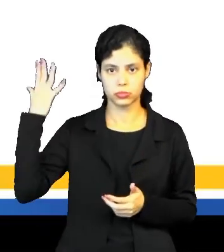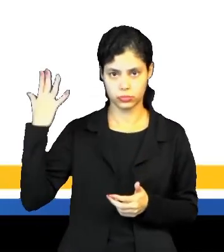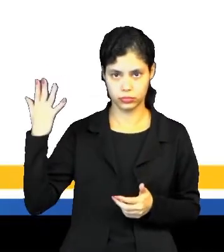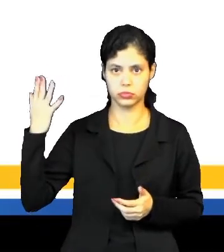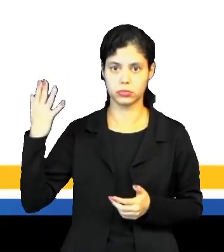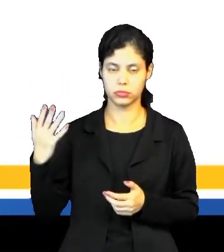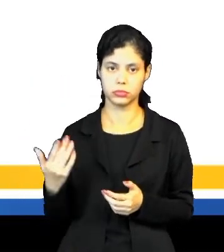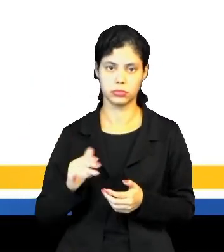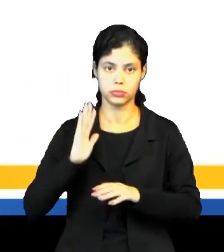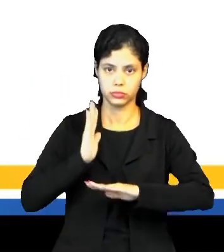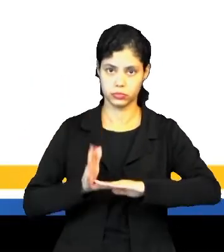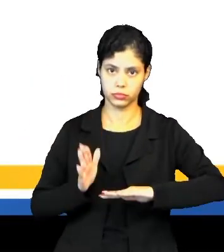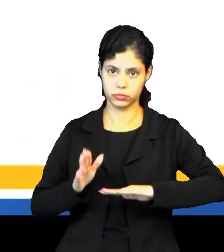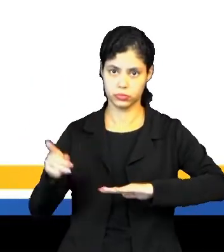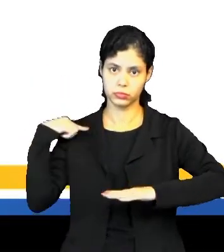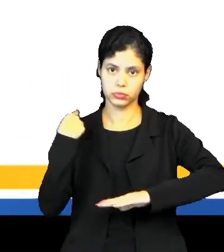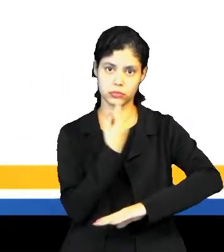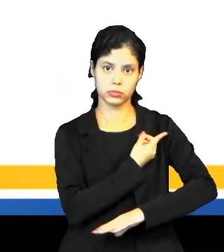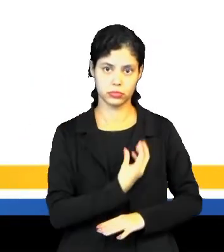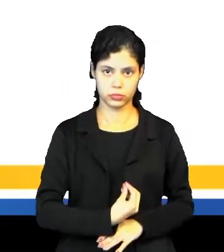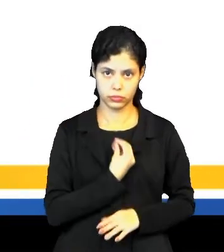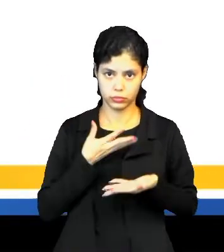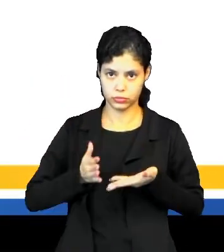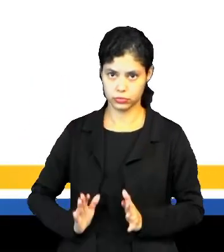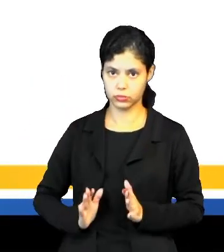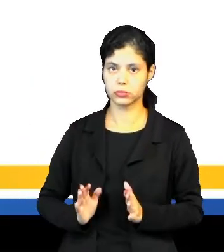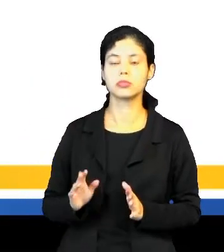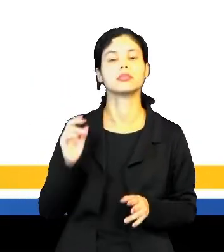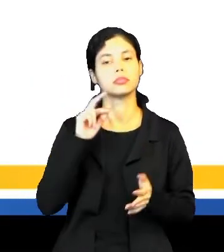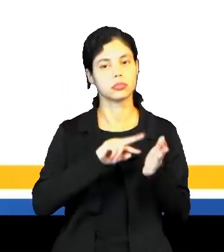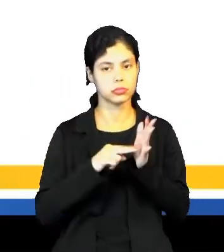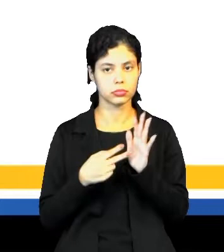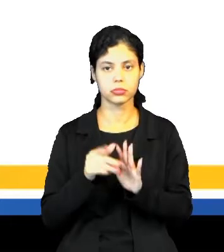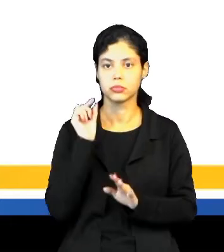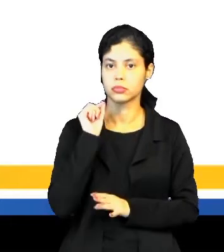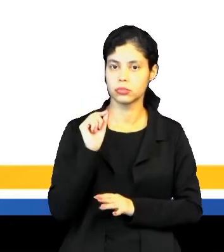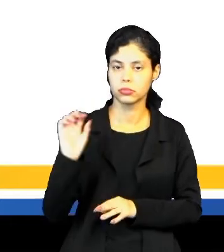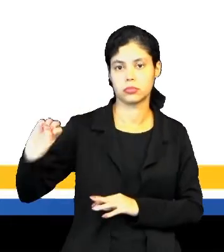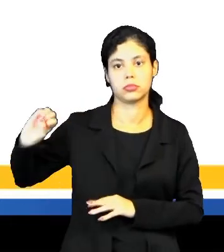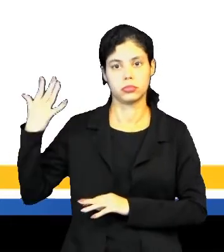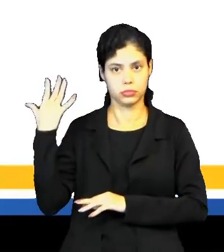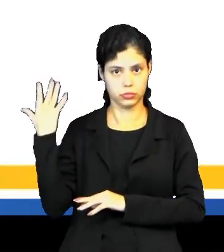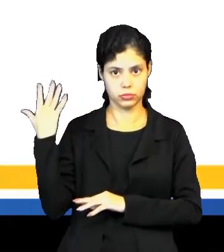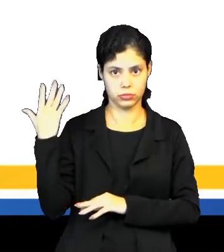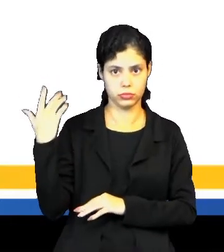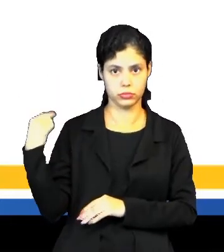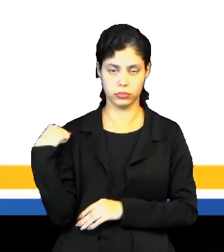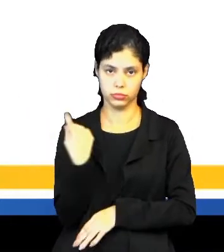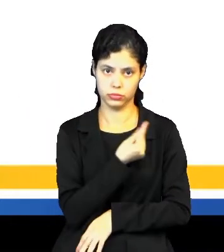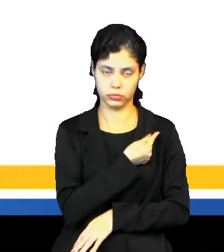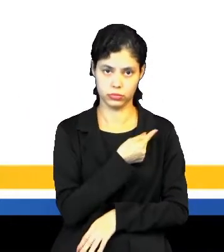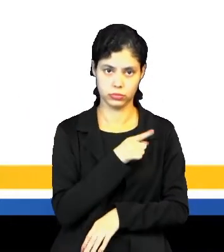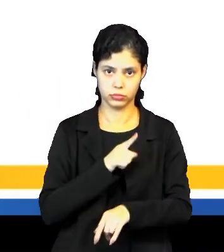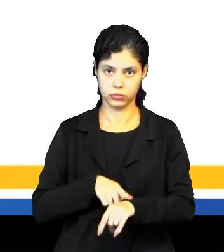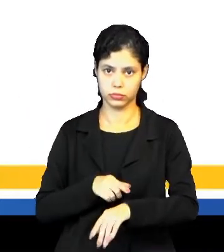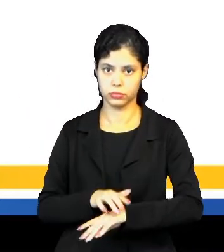acontecimento é contemporâneo à nossa existência, quer dizer que ele aconteceu no nosso